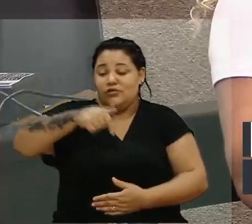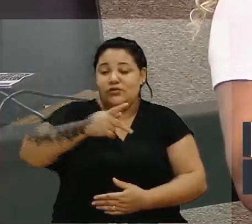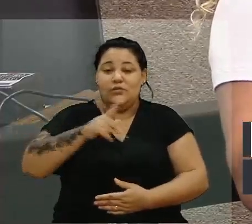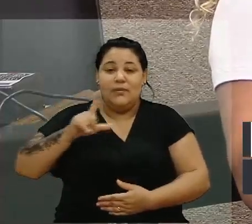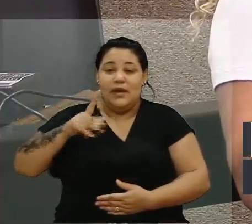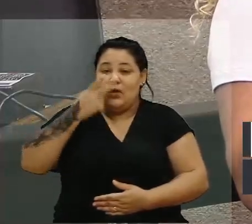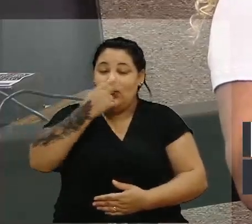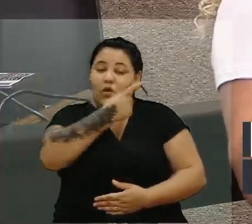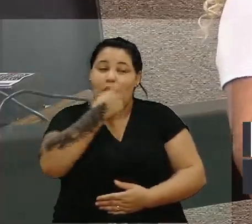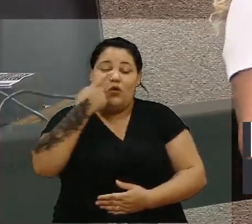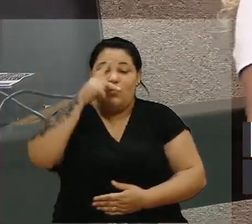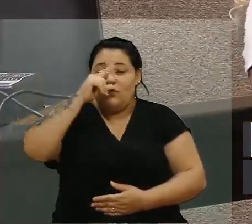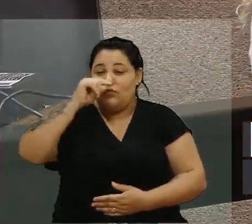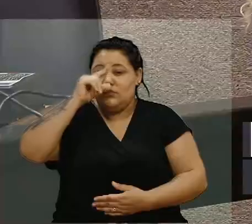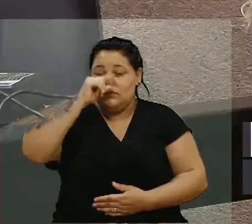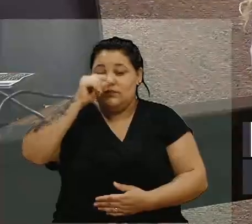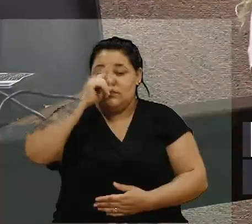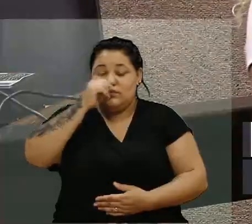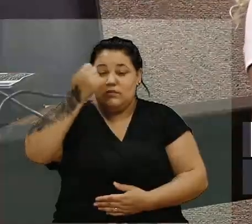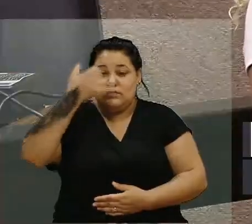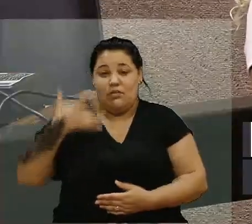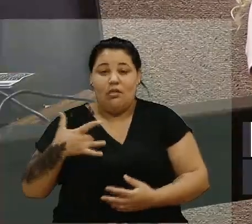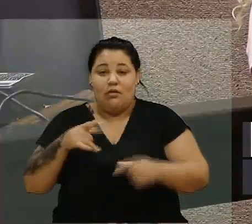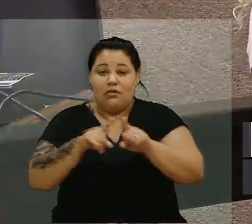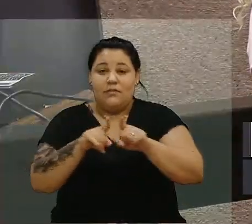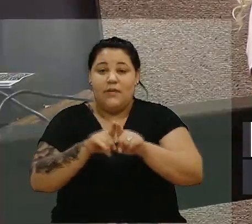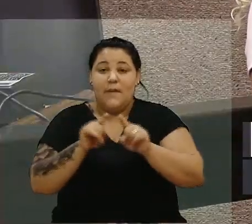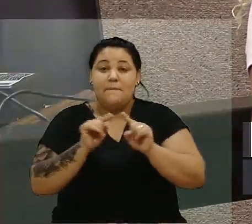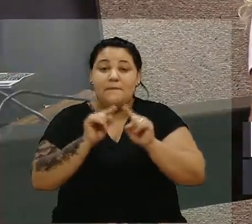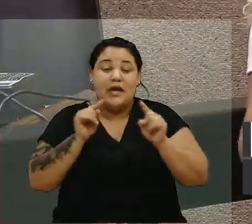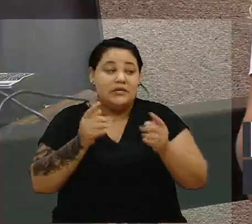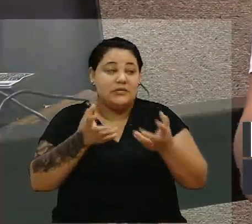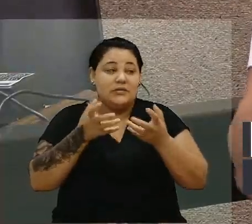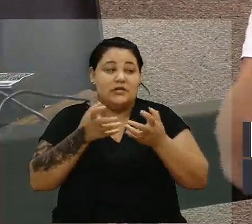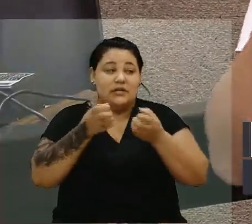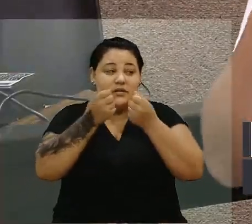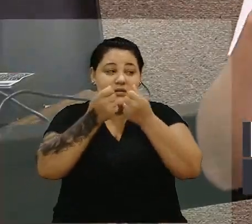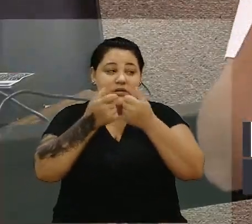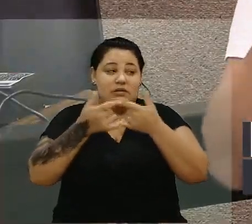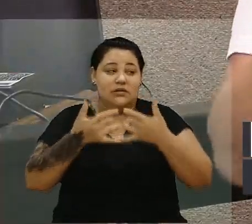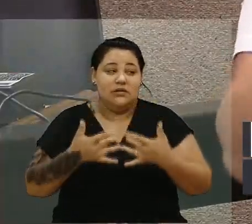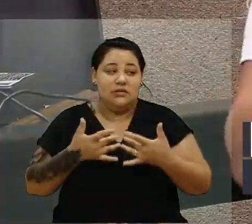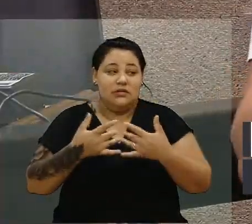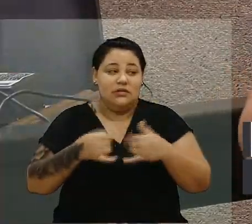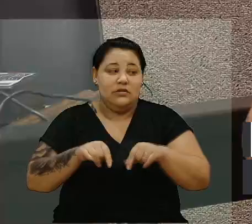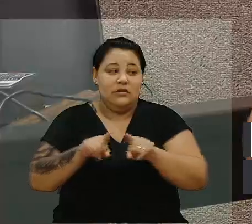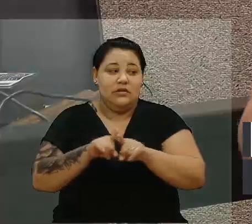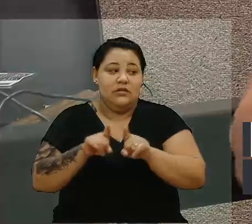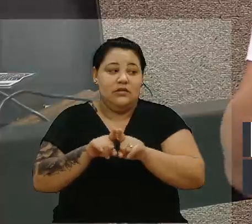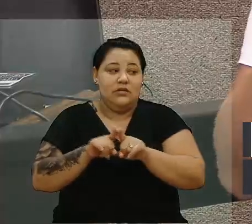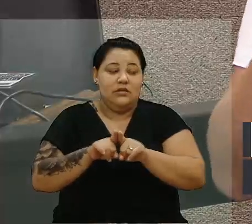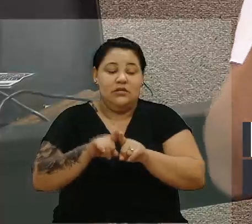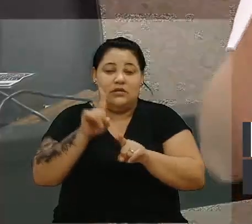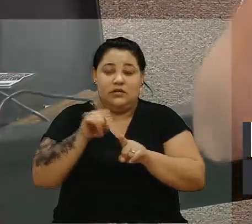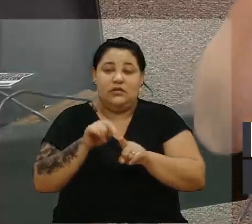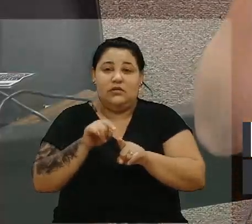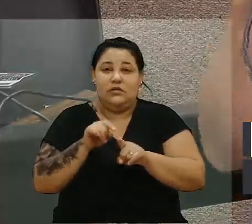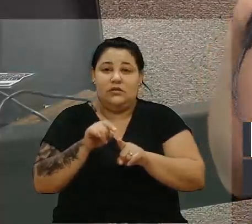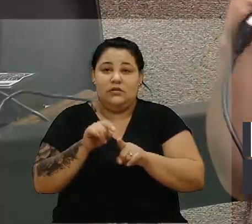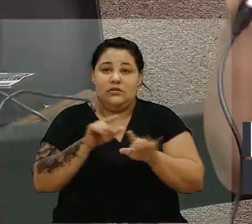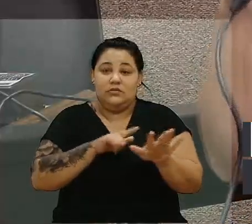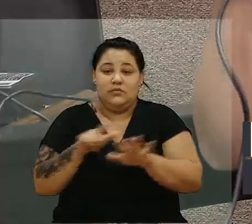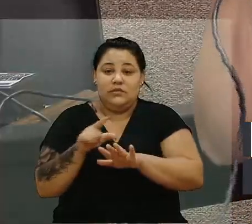vereador Sandro Fantinel, né? Mas eu quero dizer que é muito importante essa casa, como eu falei desde a semana passada,